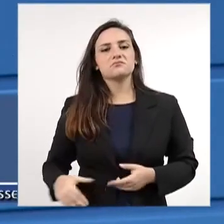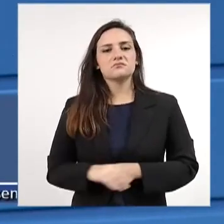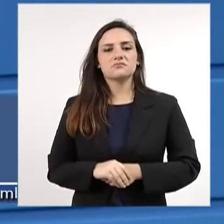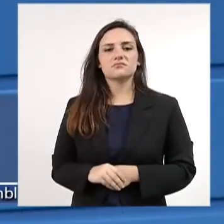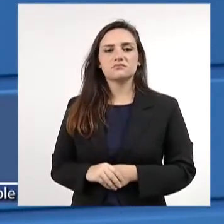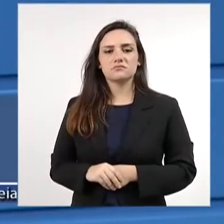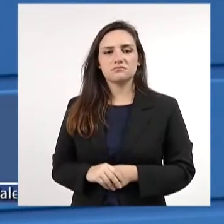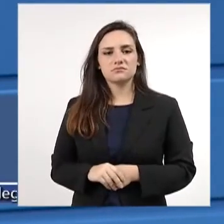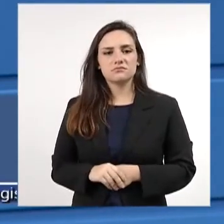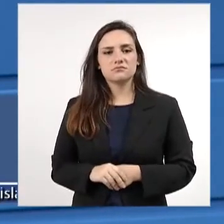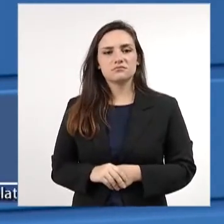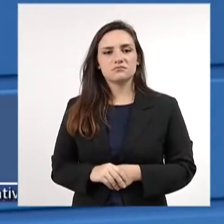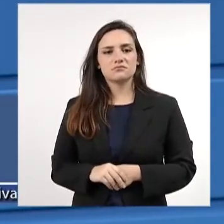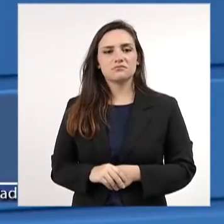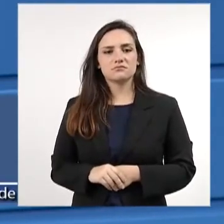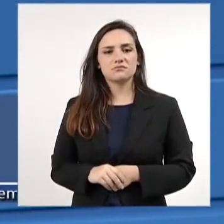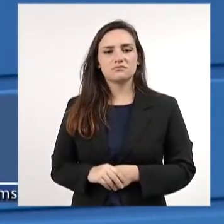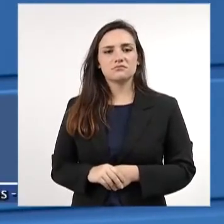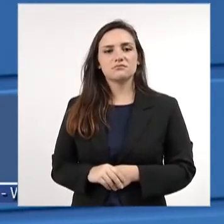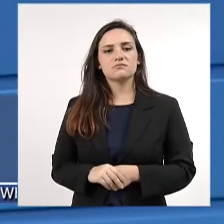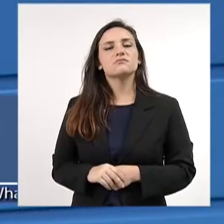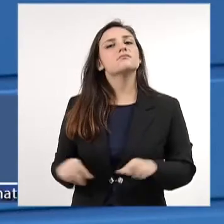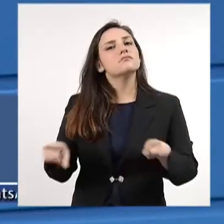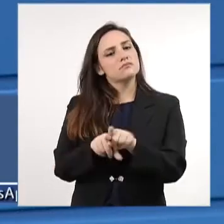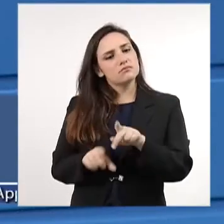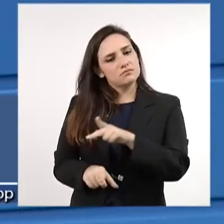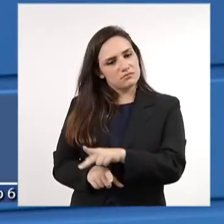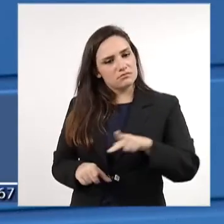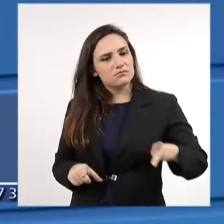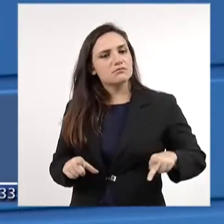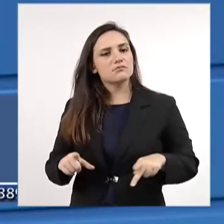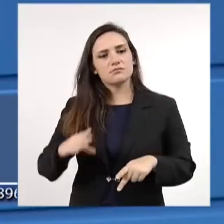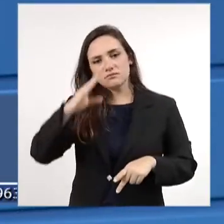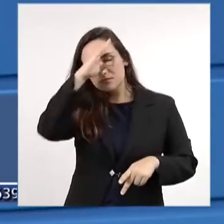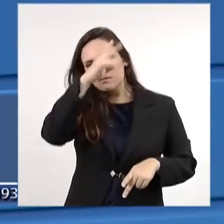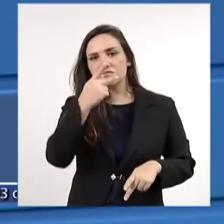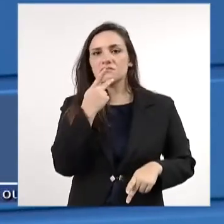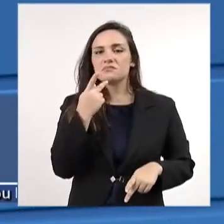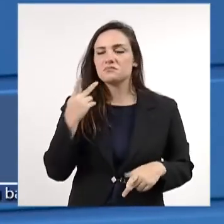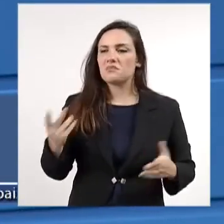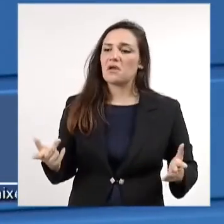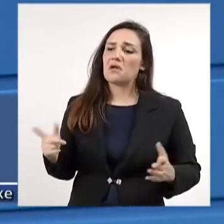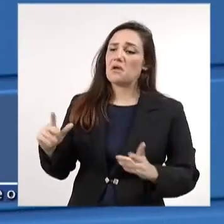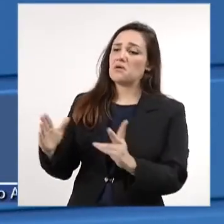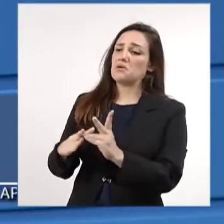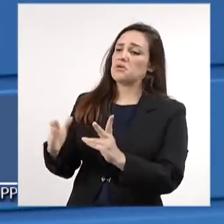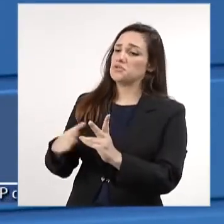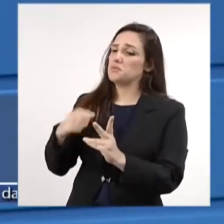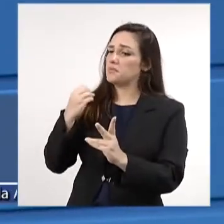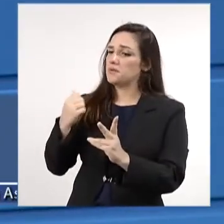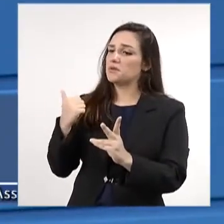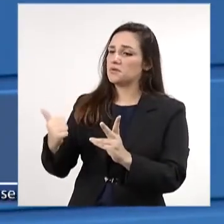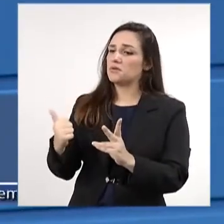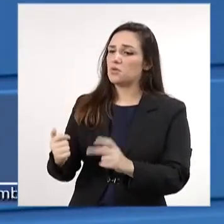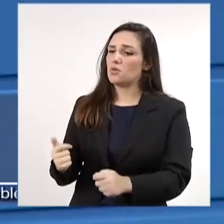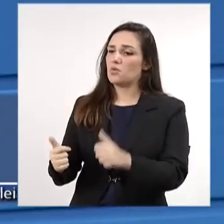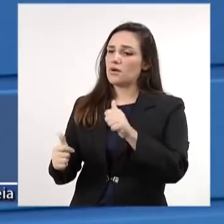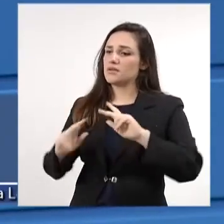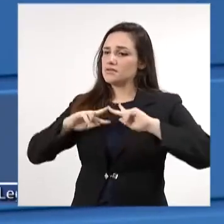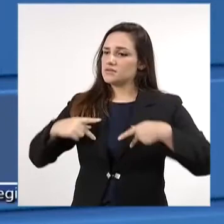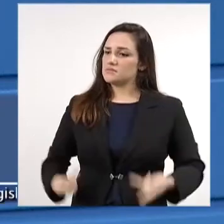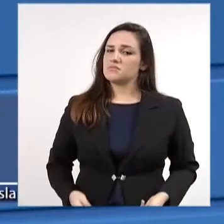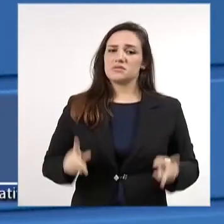pensamentos, como o próprio presidente Jair Bolsonaro, que um dia falou dos índios. Eles estão evoluindo, já estão quase ser humano